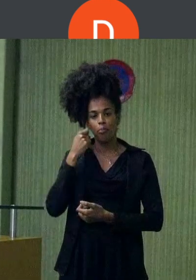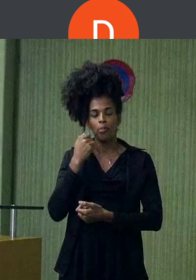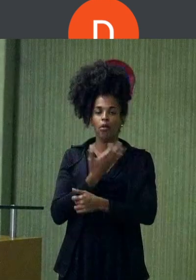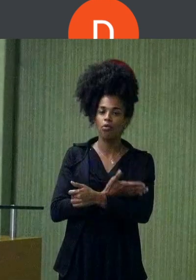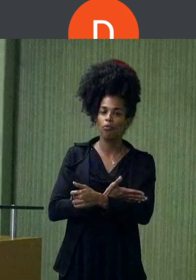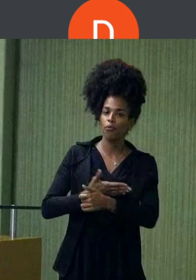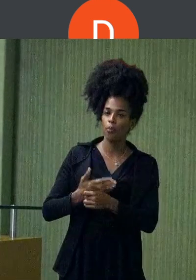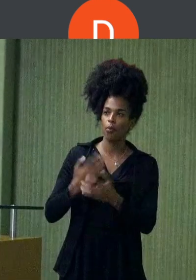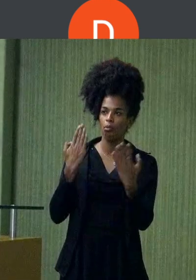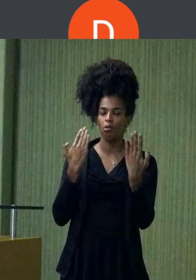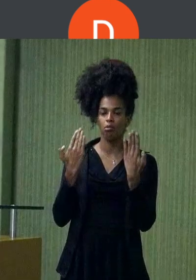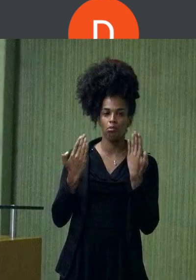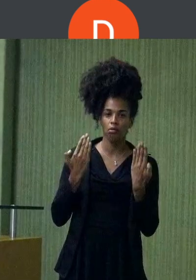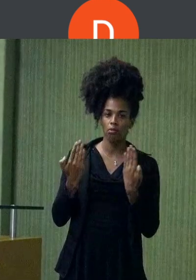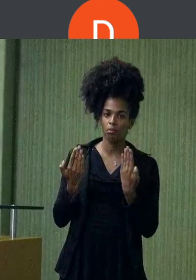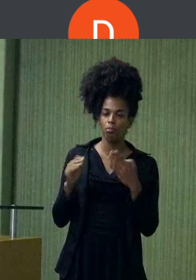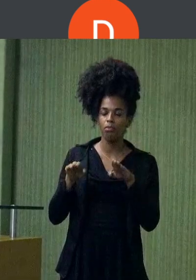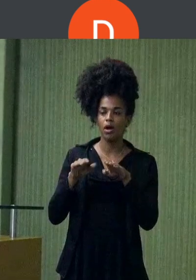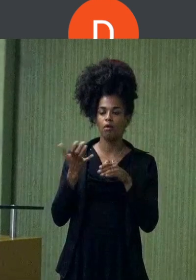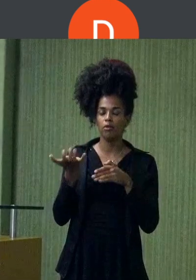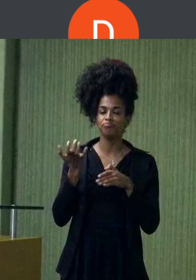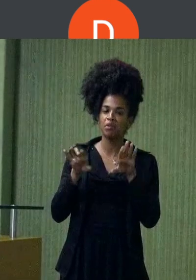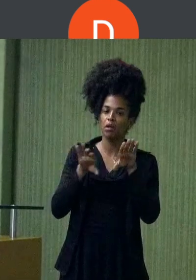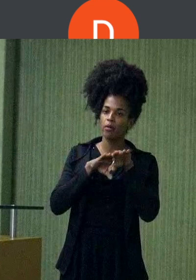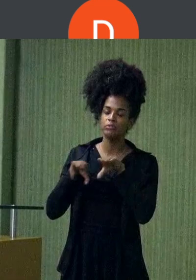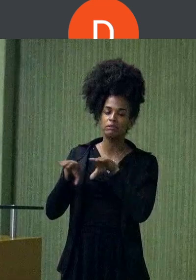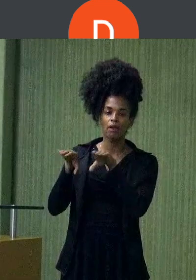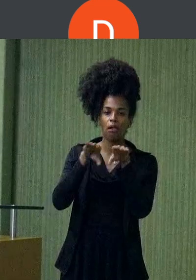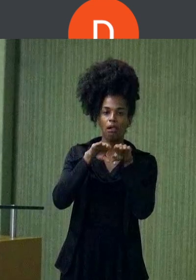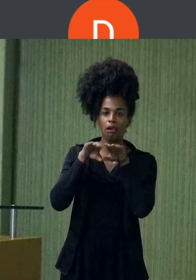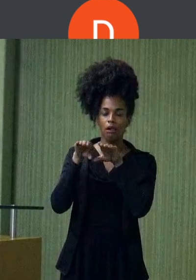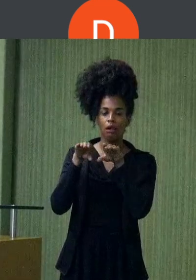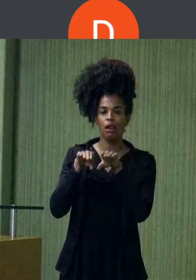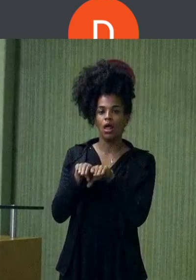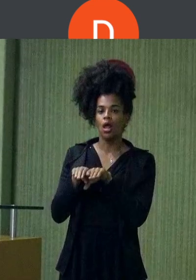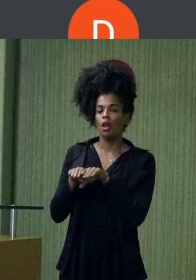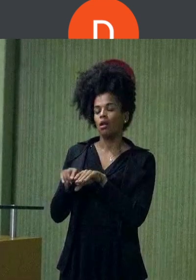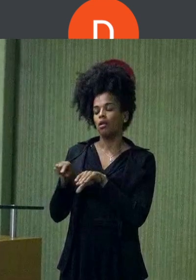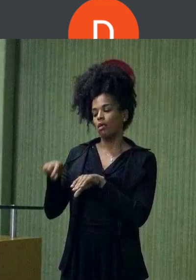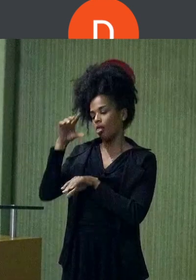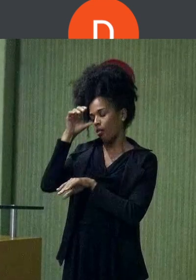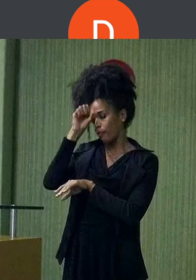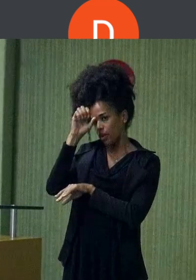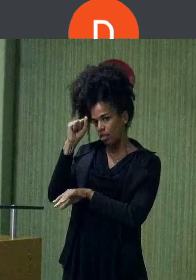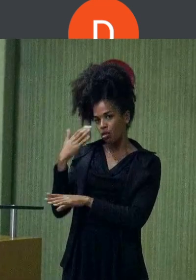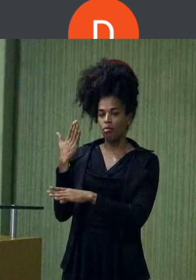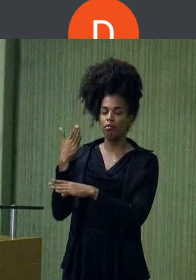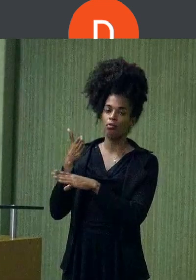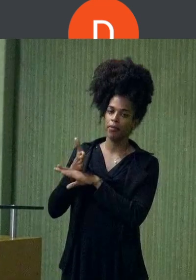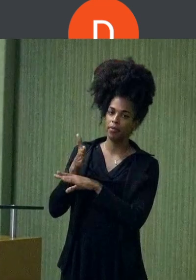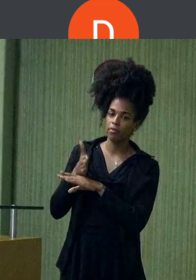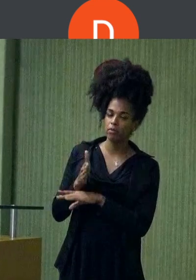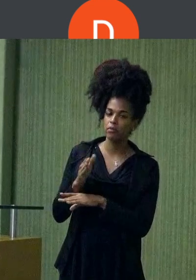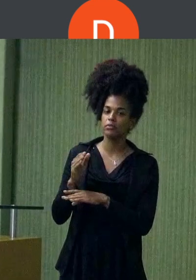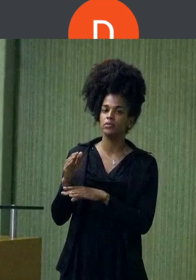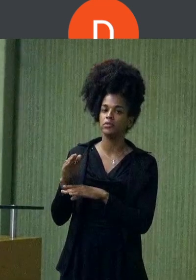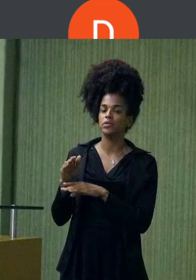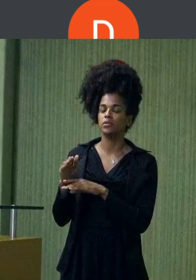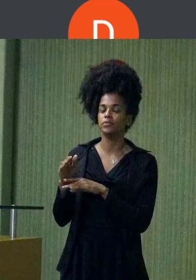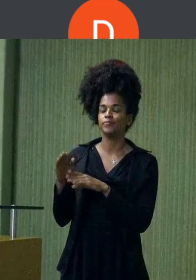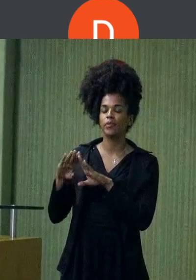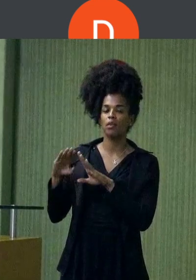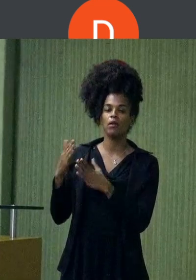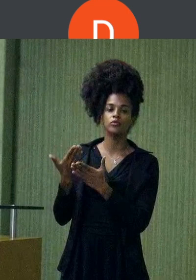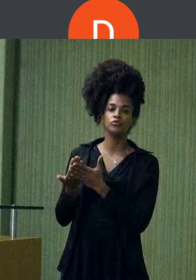não negros né Eh a mesma coisa da área rural ou da área urbana então eh a razão de desigualdade ela não poderia